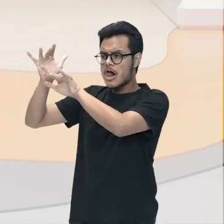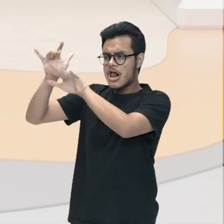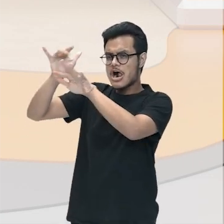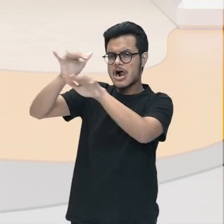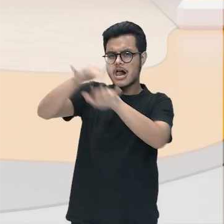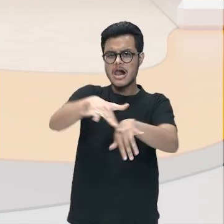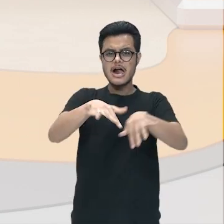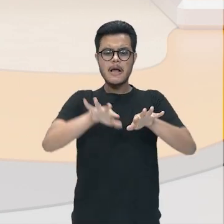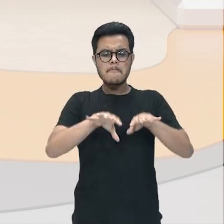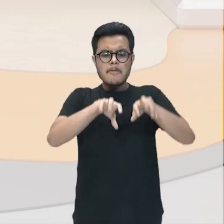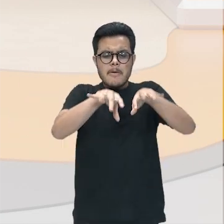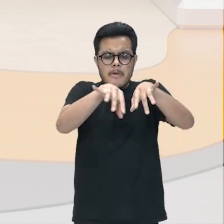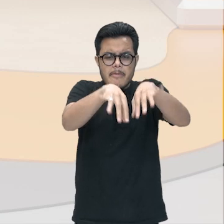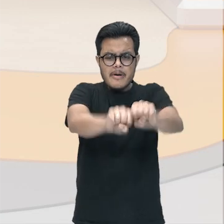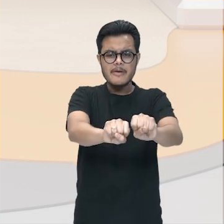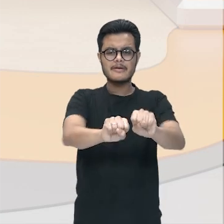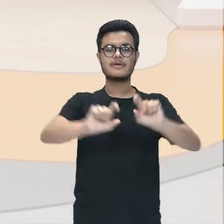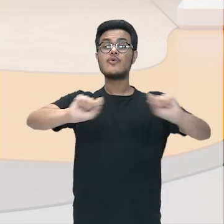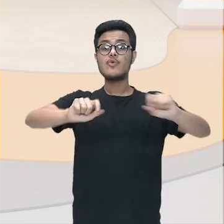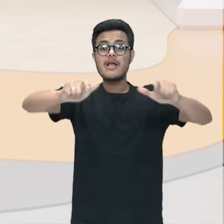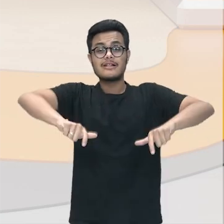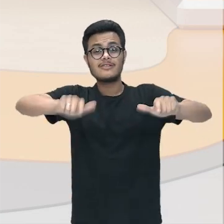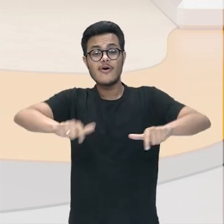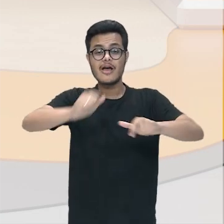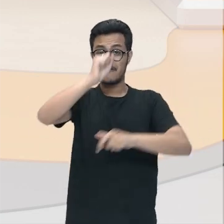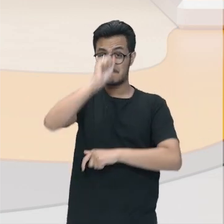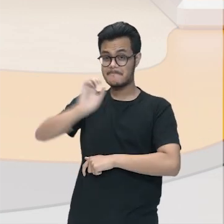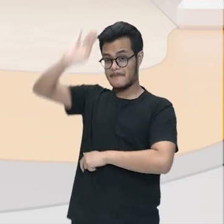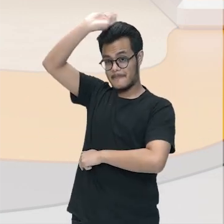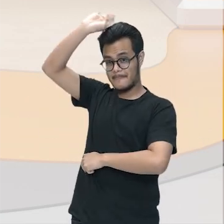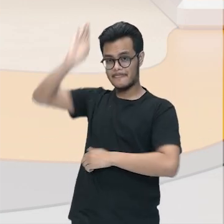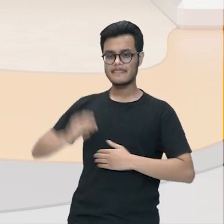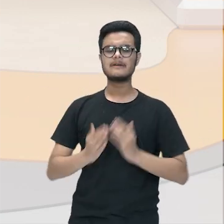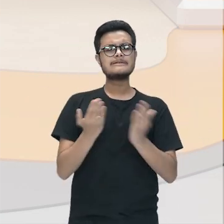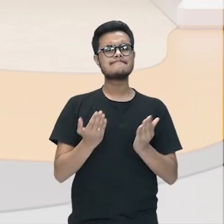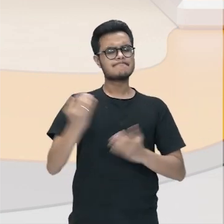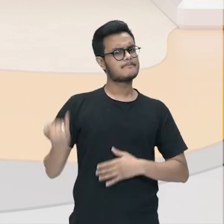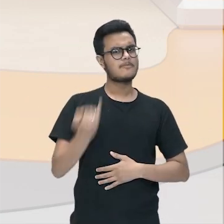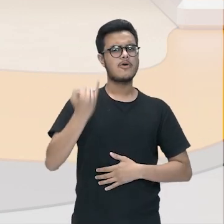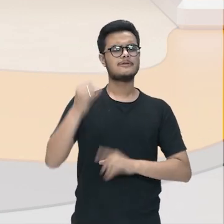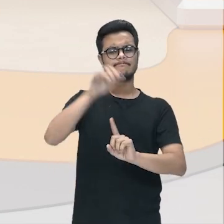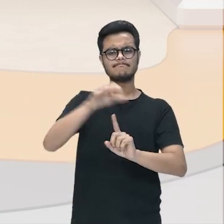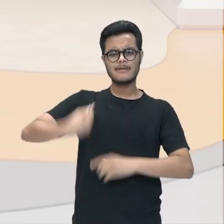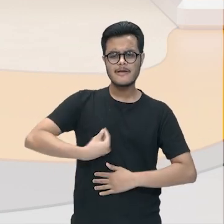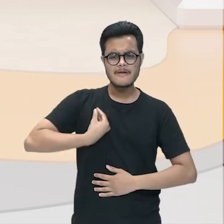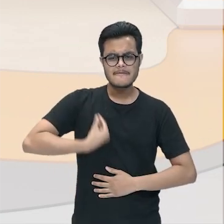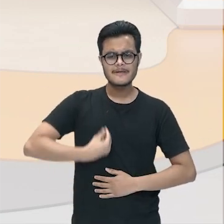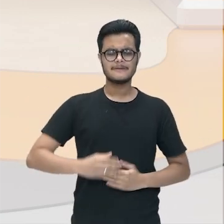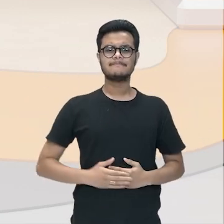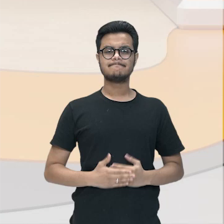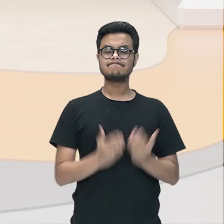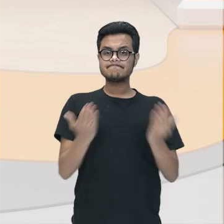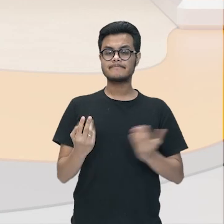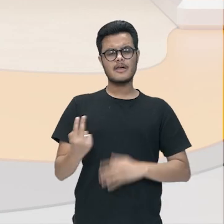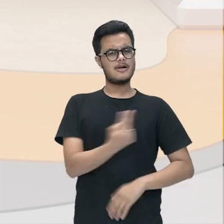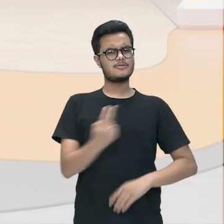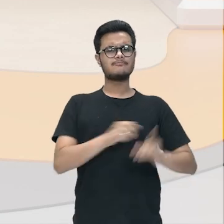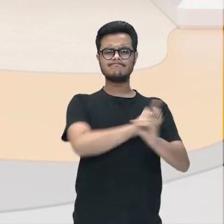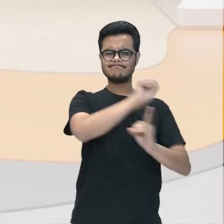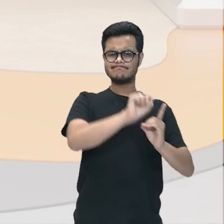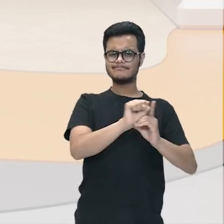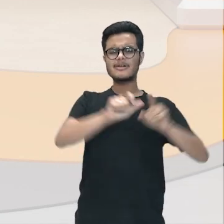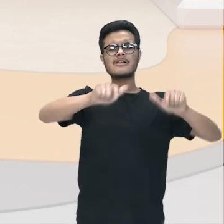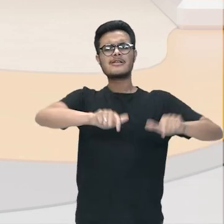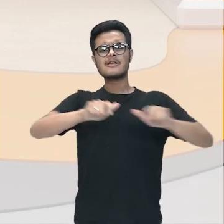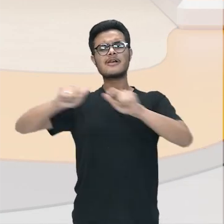conquistar este mundo grego, tá? Que deixou aí um legado muito grande. As duas civilizações juntas é